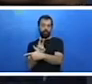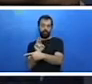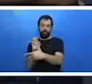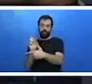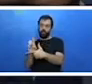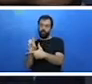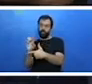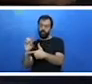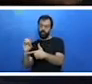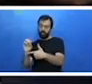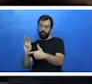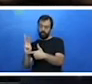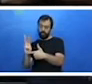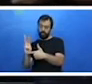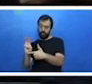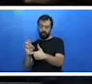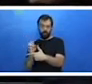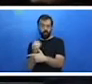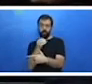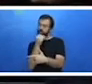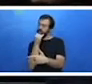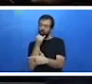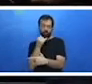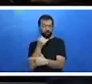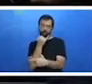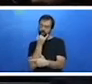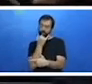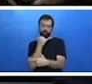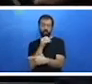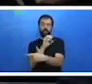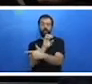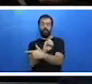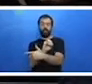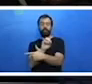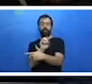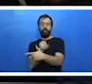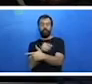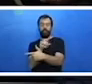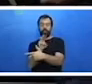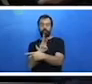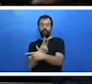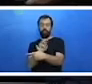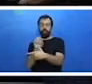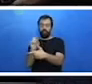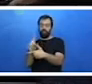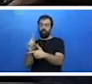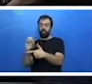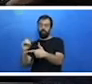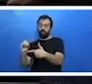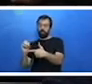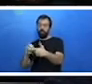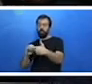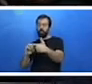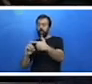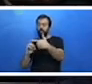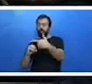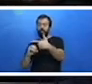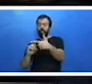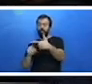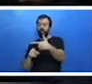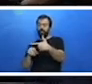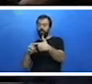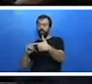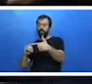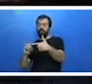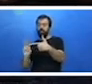tenho 3/10, eu tenho 3 centésimos, 3 centésimos. Professora, por que está dando o mesmo